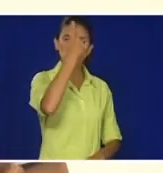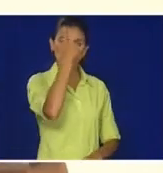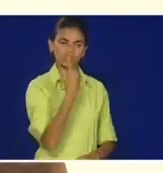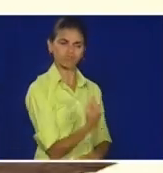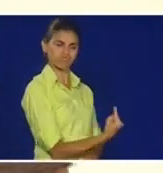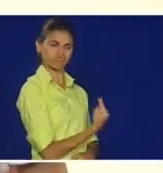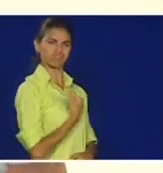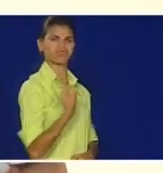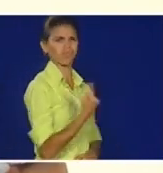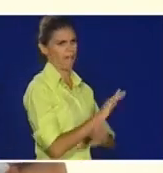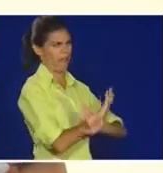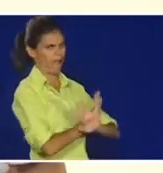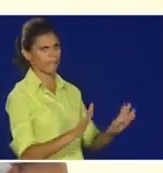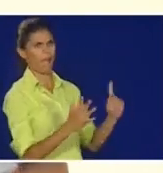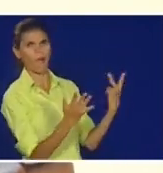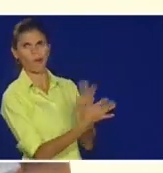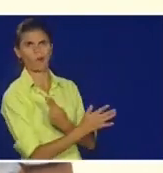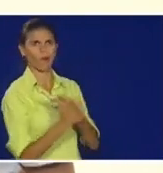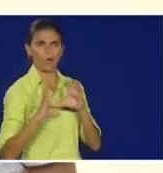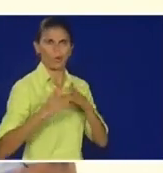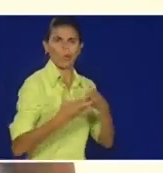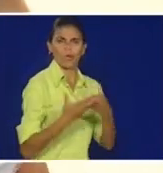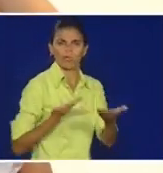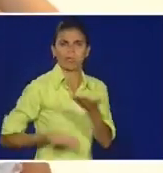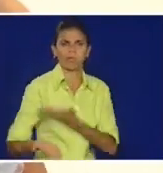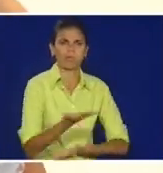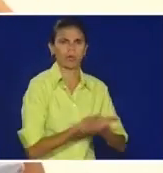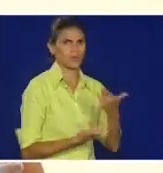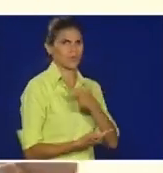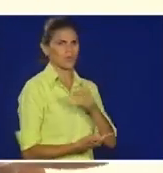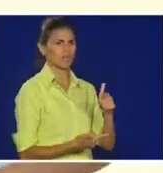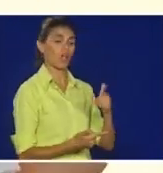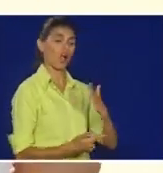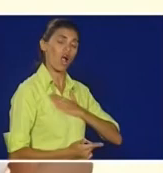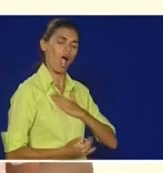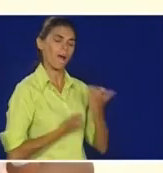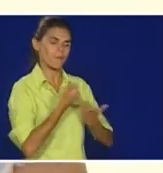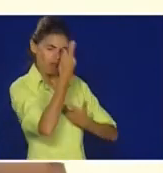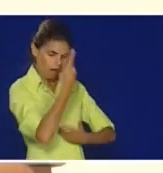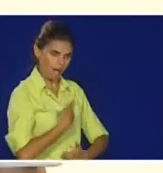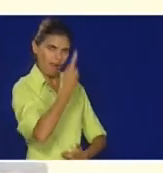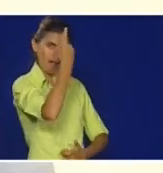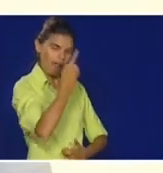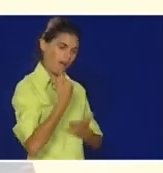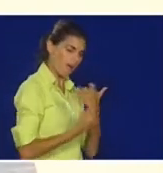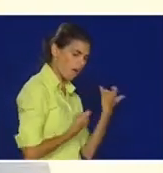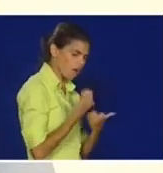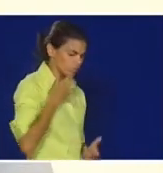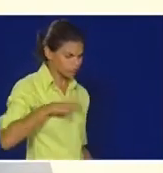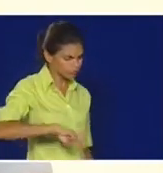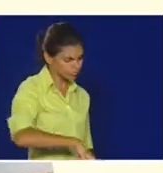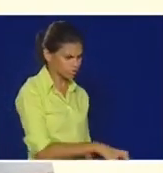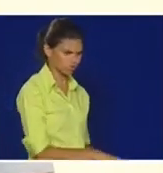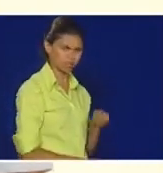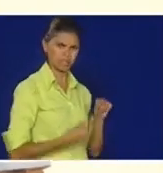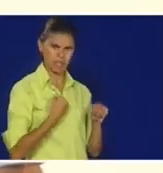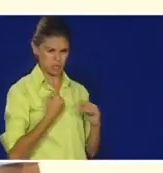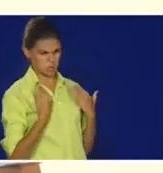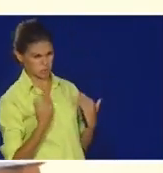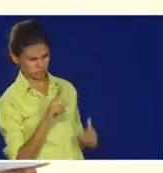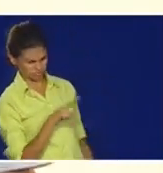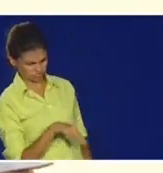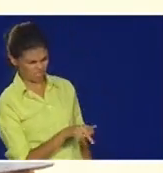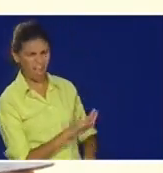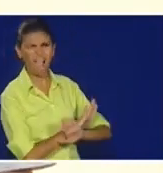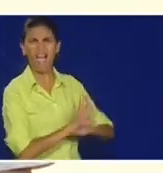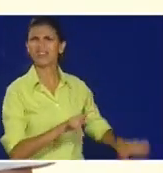não brincam, não se relacionam muito com outros, eles brincam sozinhos. E aí a gente achou que aquilo fazia parte e deixamos